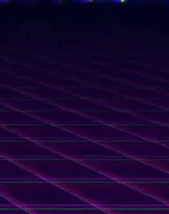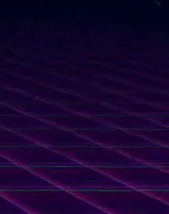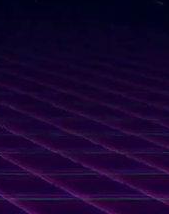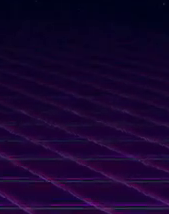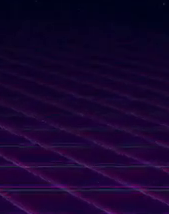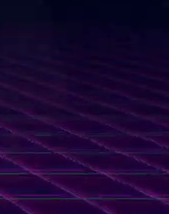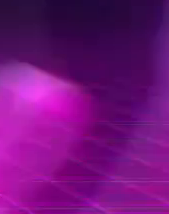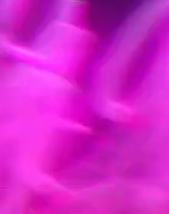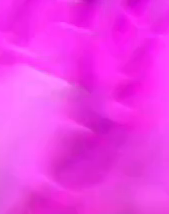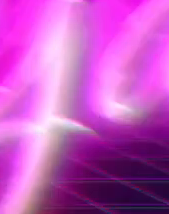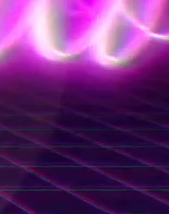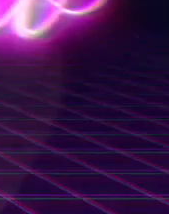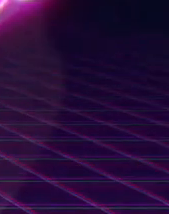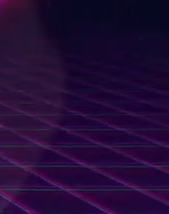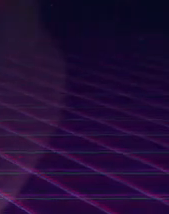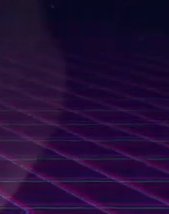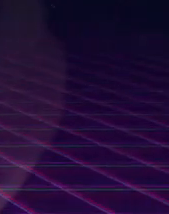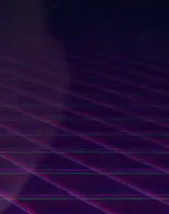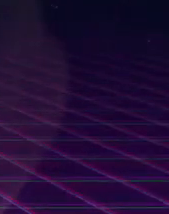E aí